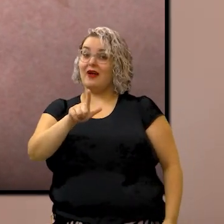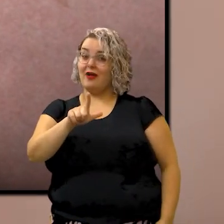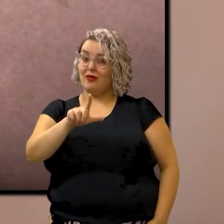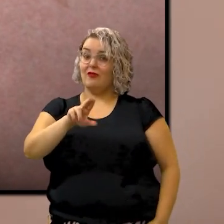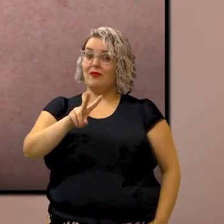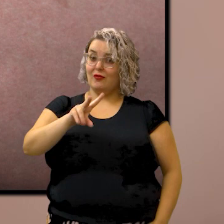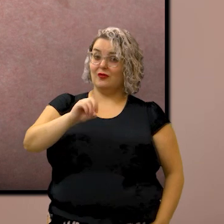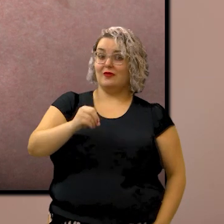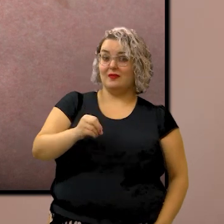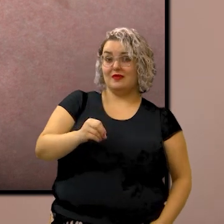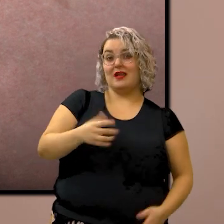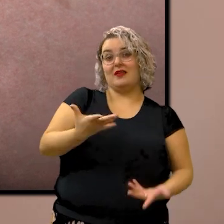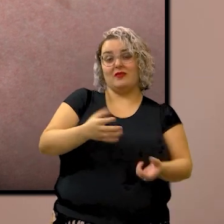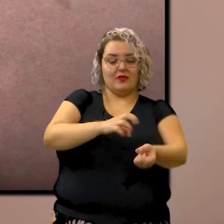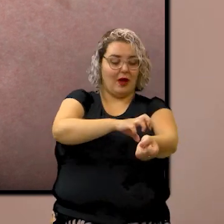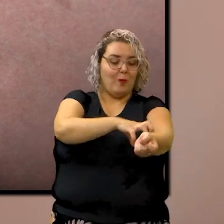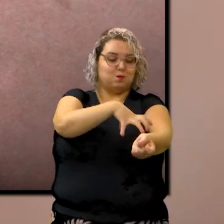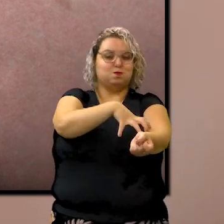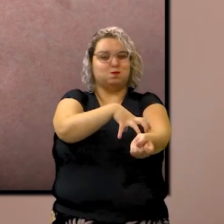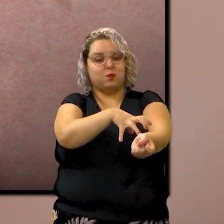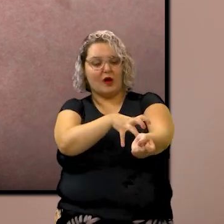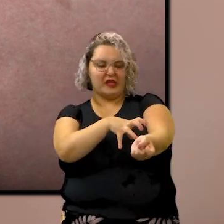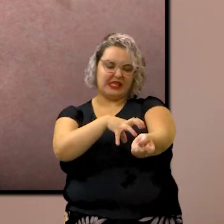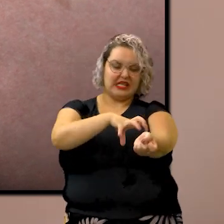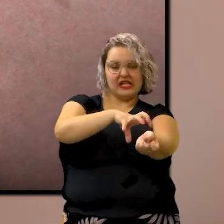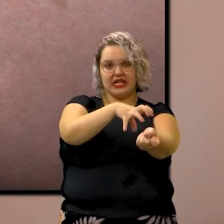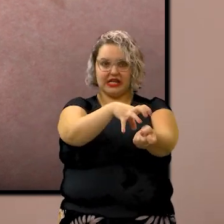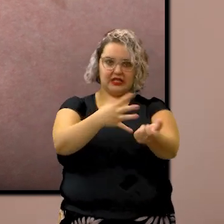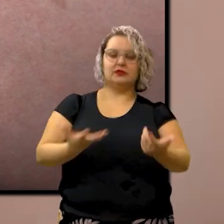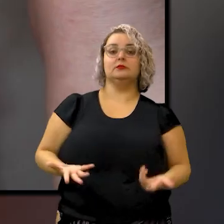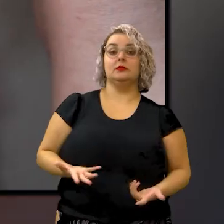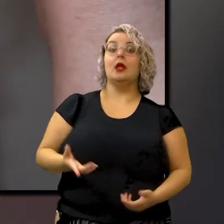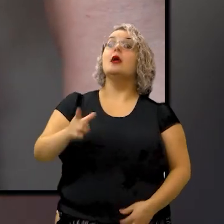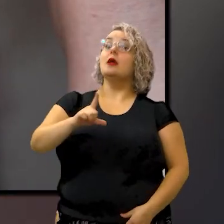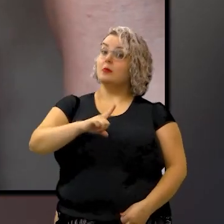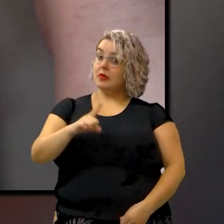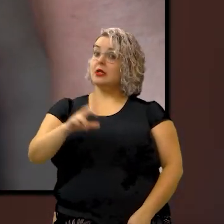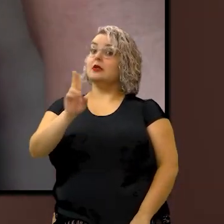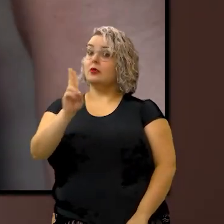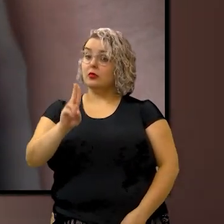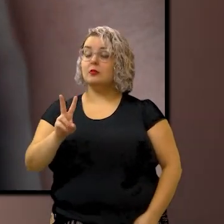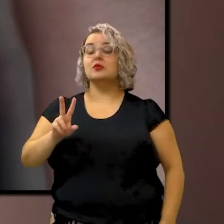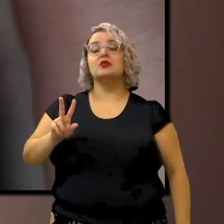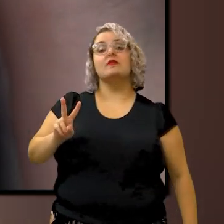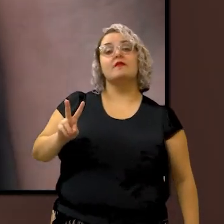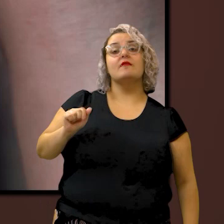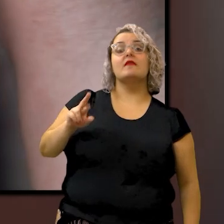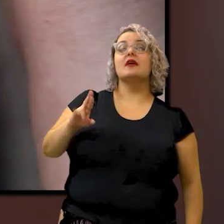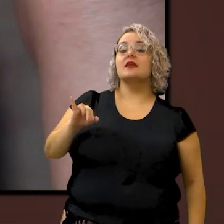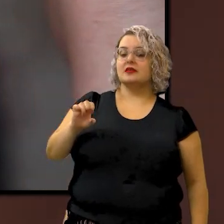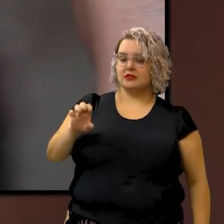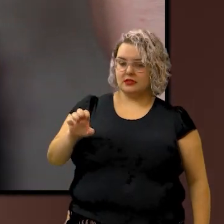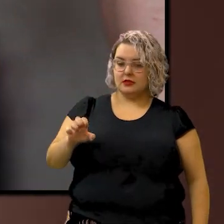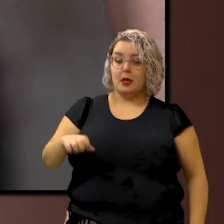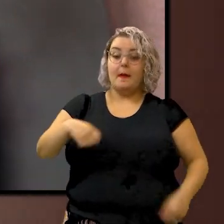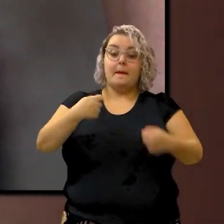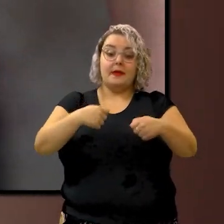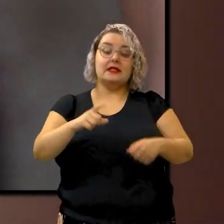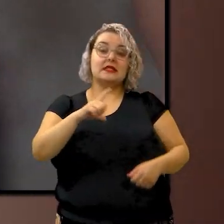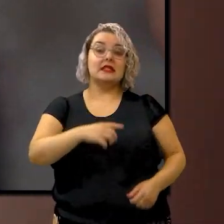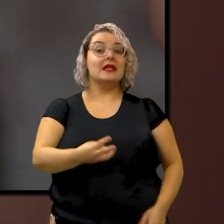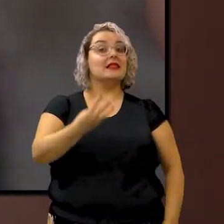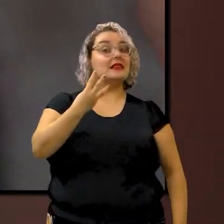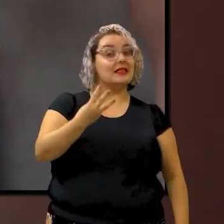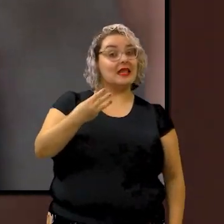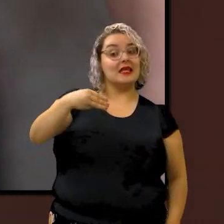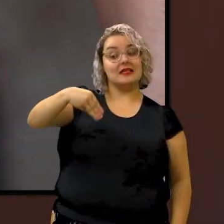dilatadas e tortuosas. Isso são varizes. E para ter o nome de varizes, elas têm que ter pelo menos 3 milímetros de